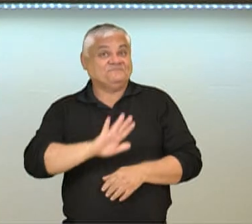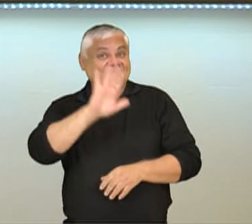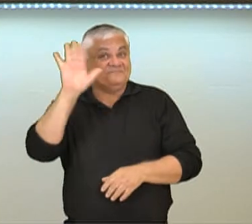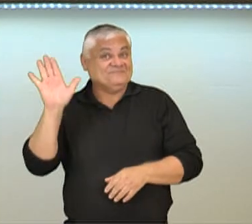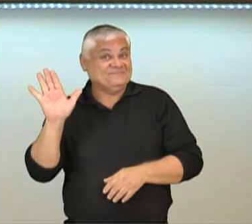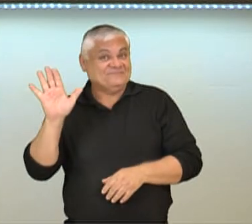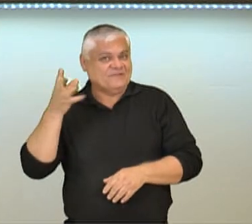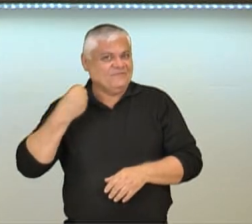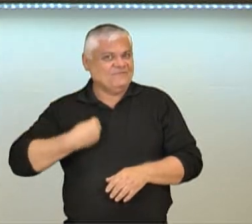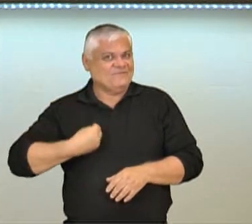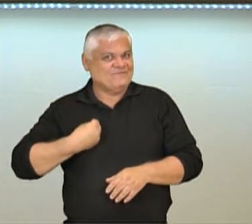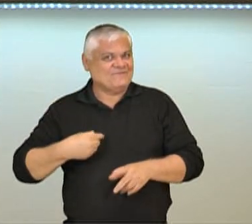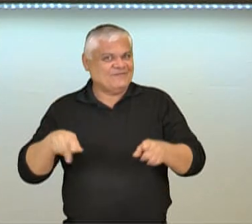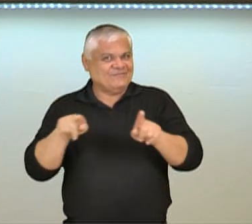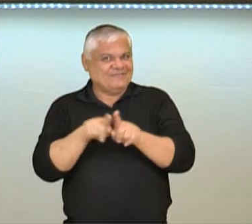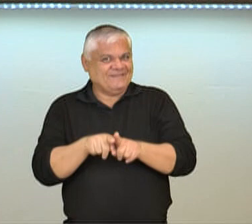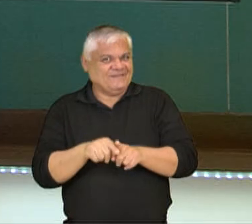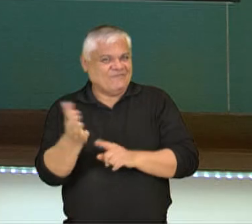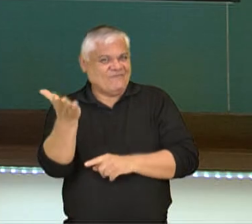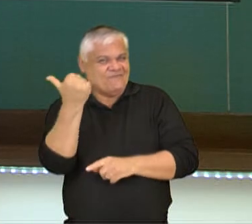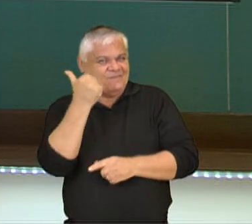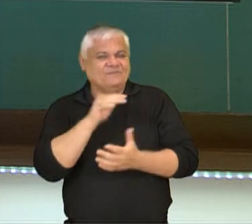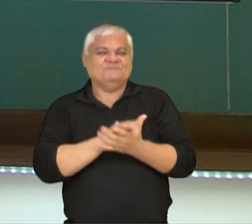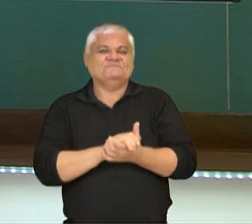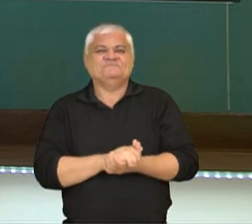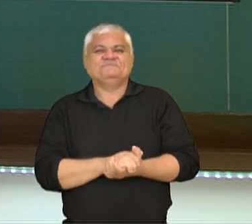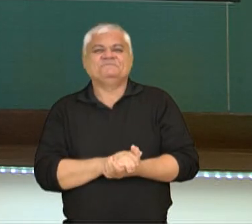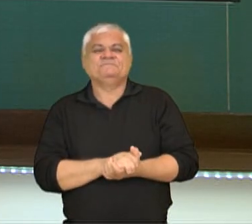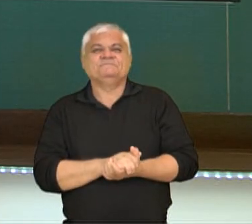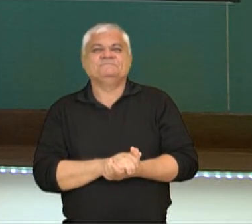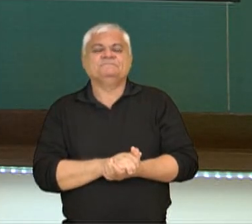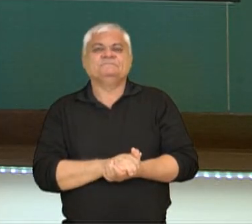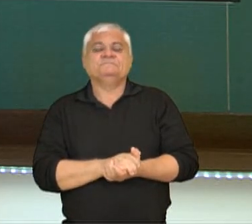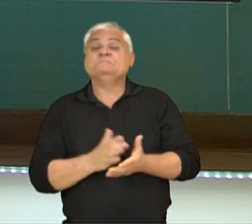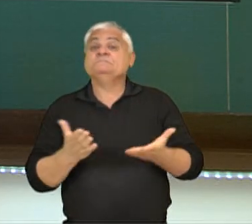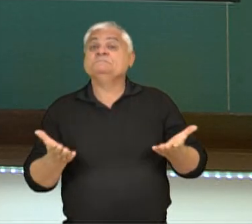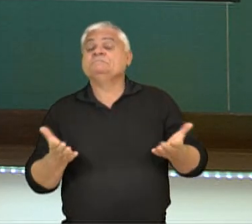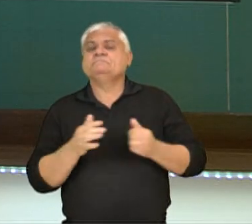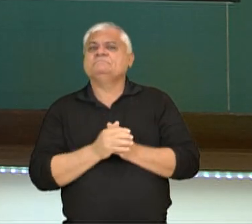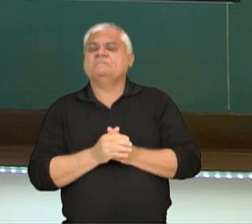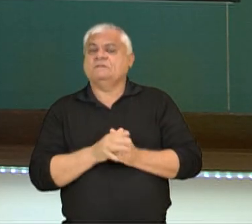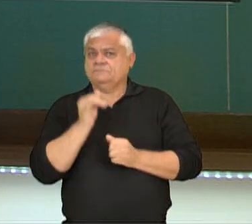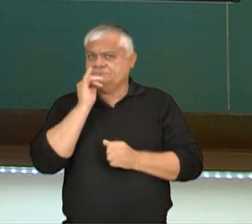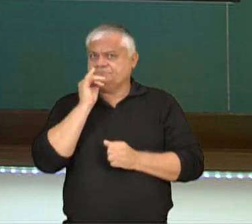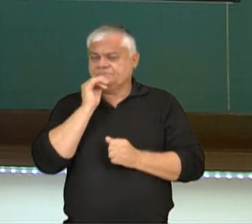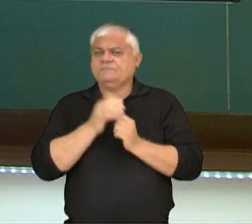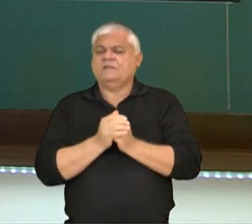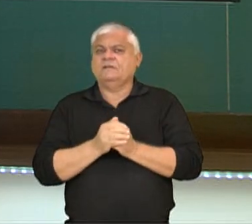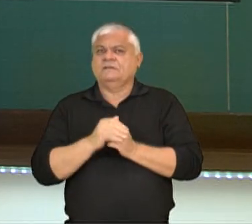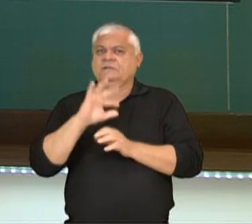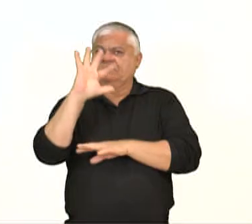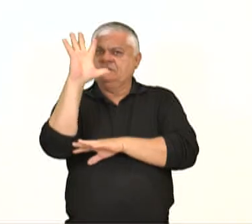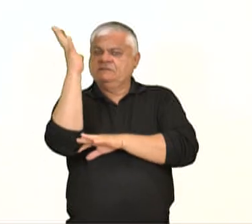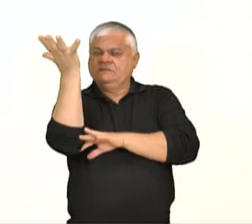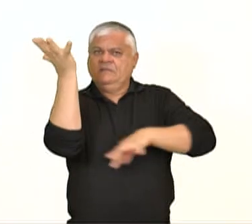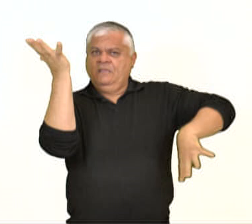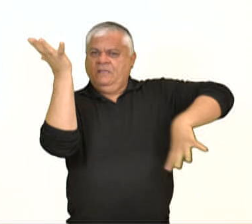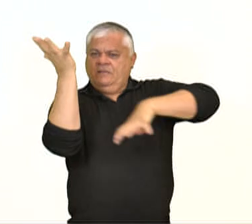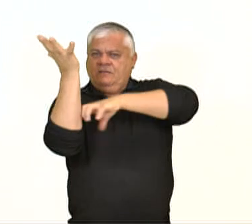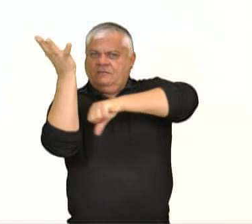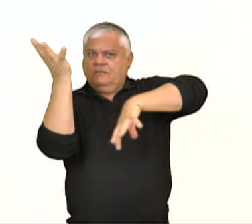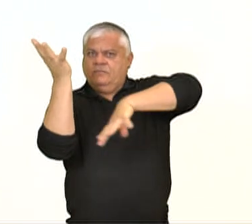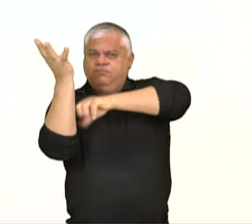Oi, eu voltei, come here, venha comigo. Então, considerando o processo da fotossíntese e da